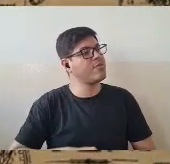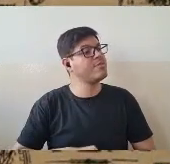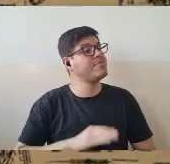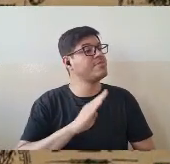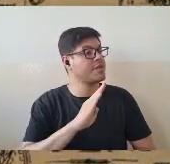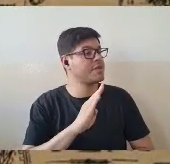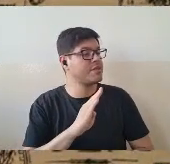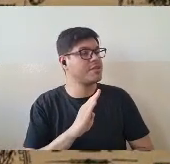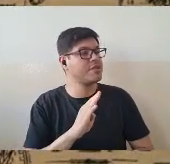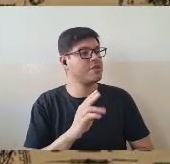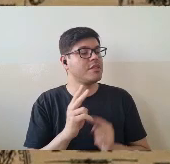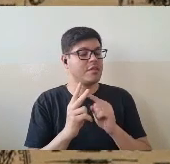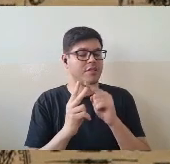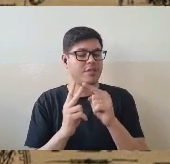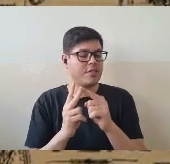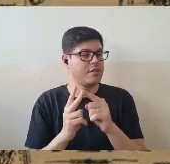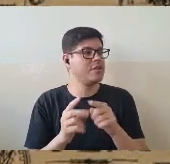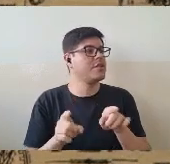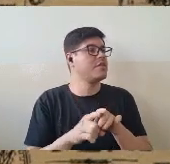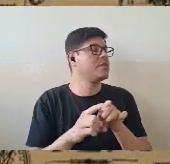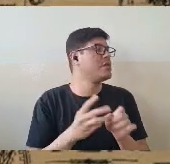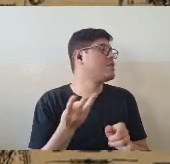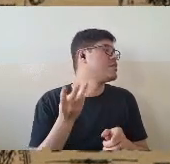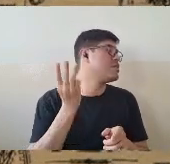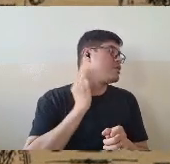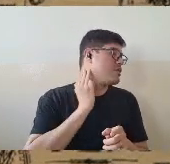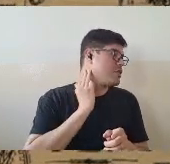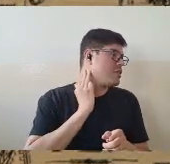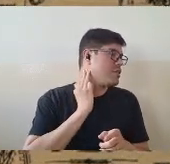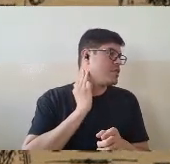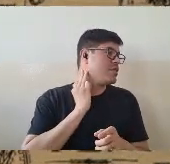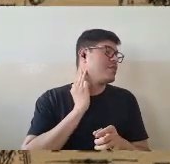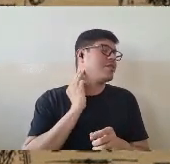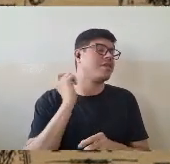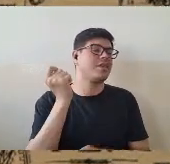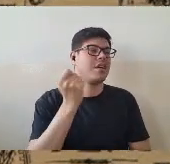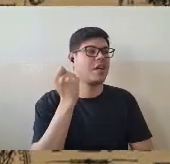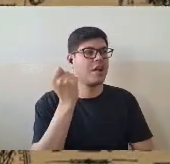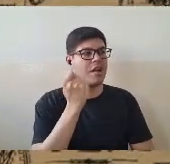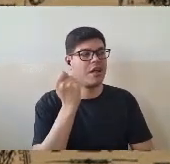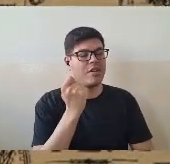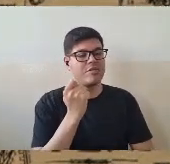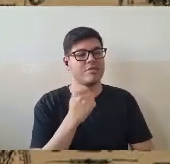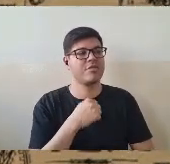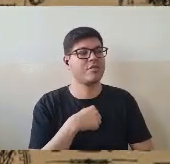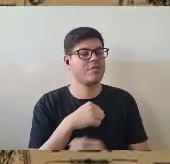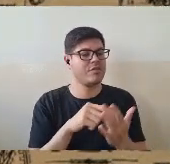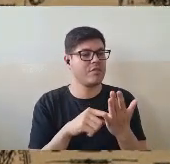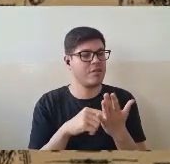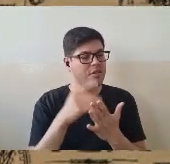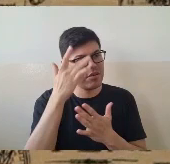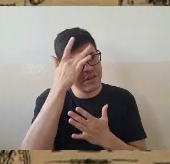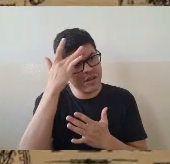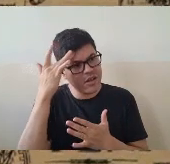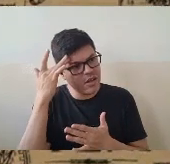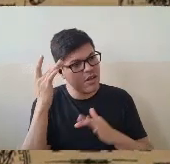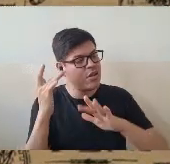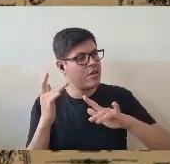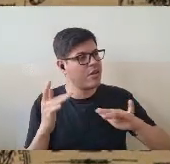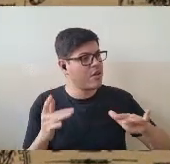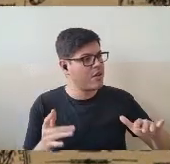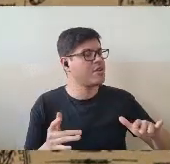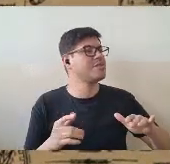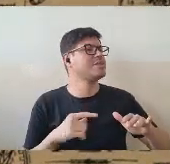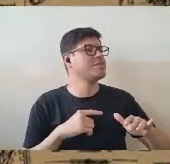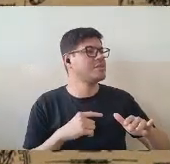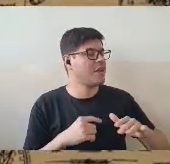já peguei casos no Emílio Ribas, quando passei pelo estágio no Emílio Ribas, dá muita convulsão na pessoa. E